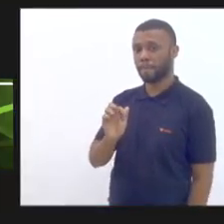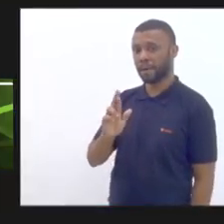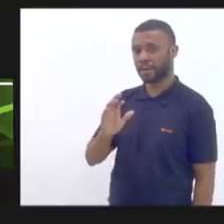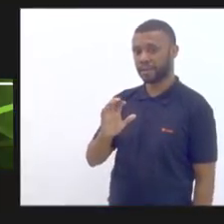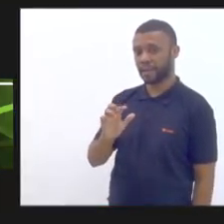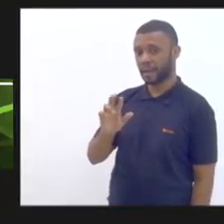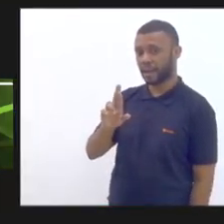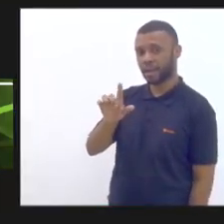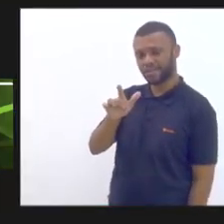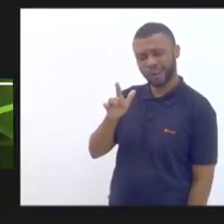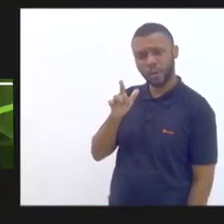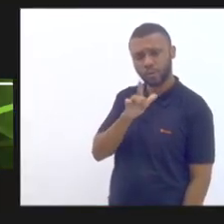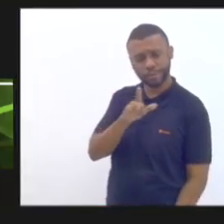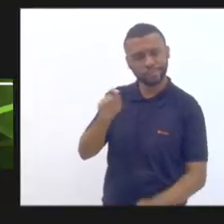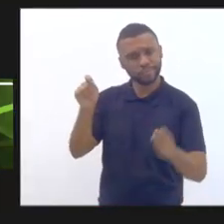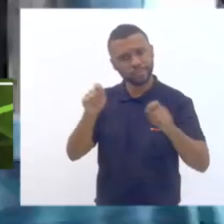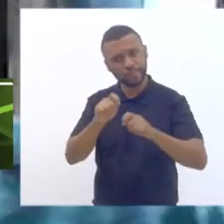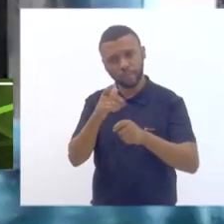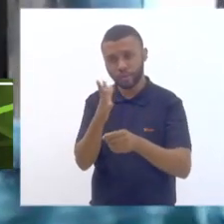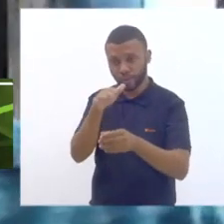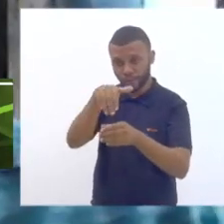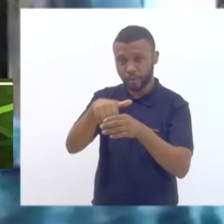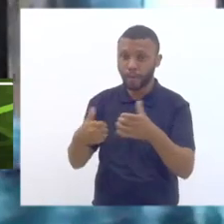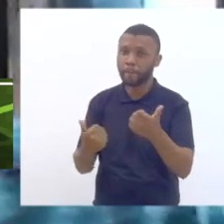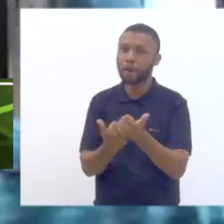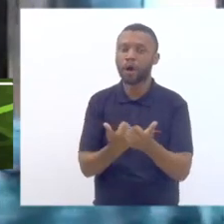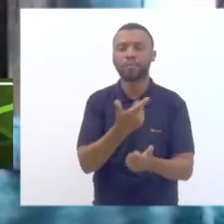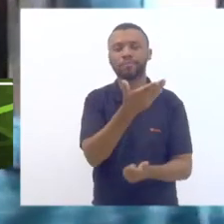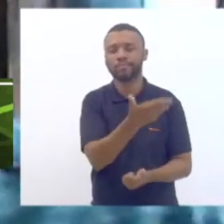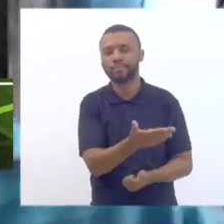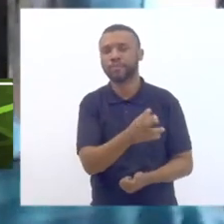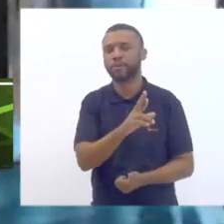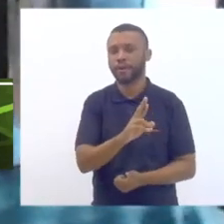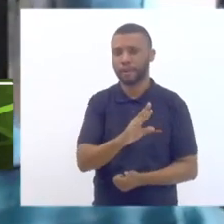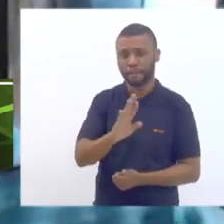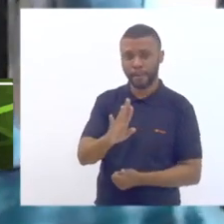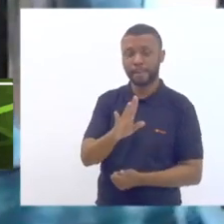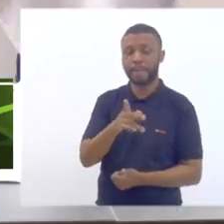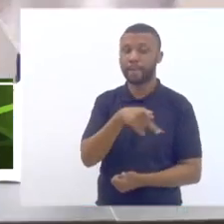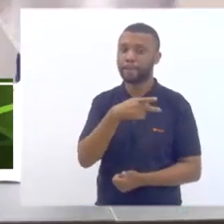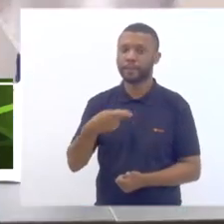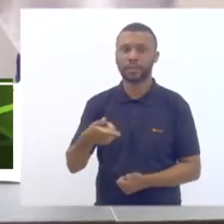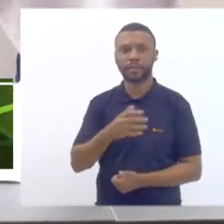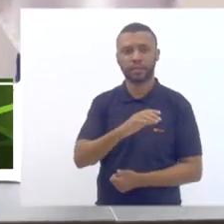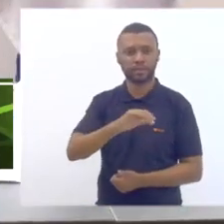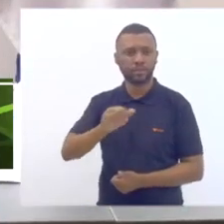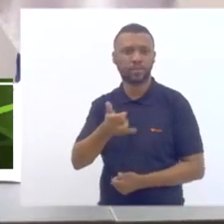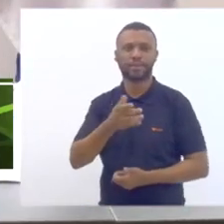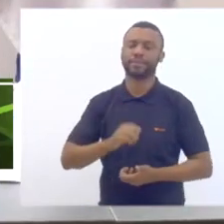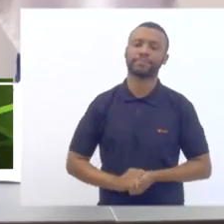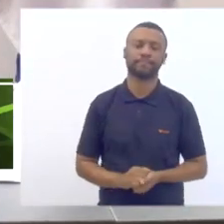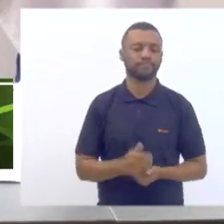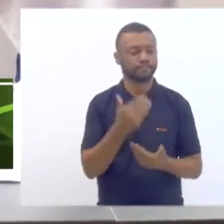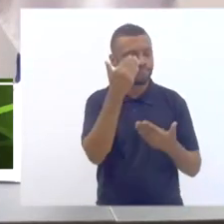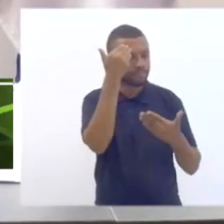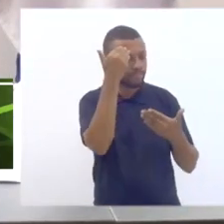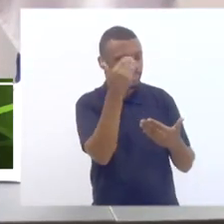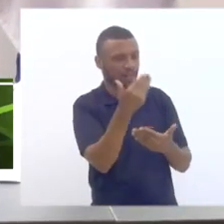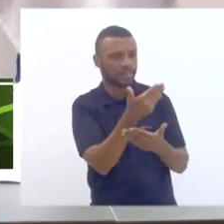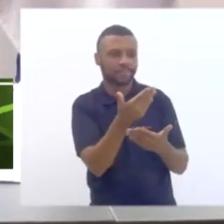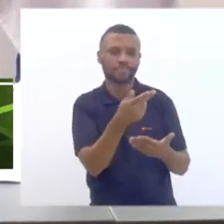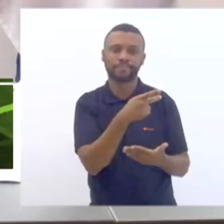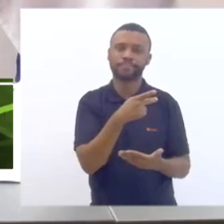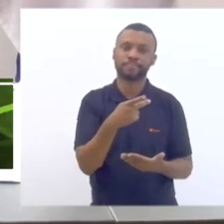voto no deputado Rodrigo Bacelar para presidente da CCJ. Obrigado, deputado Carlos Mink. Como